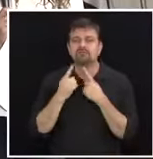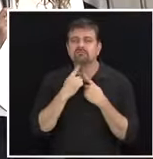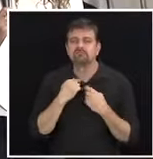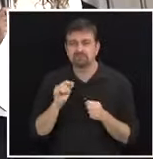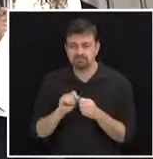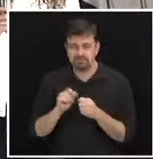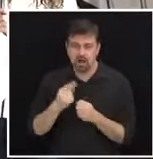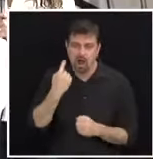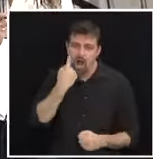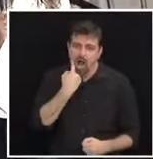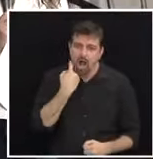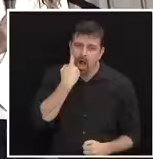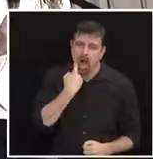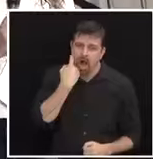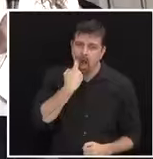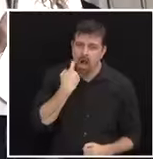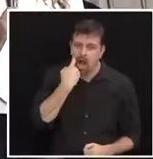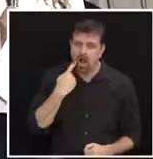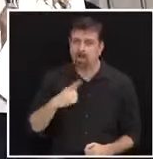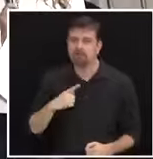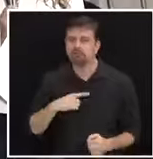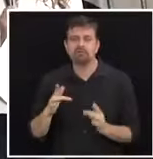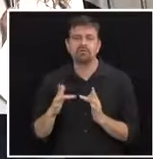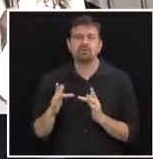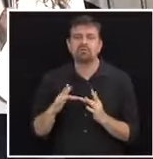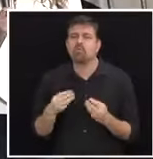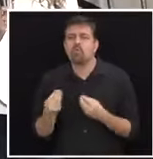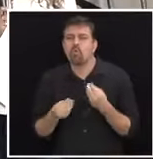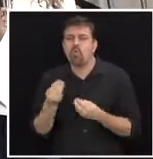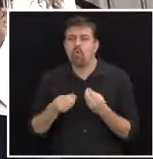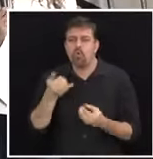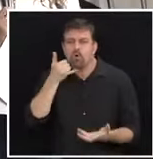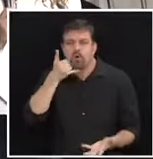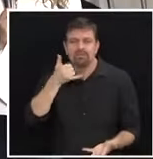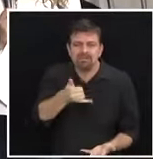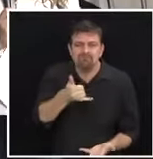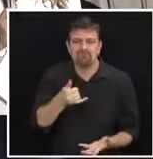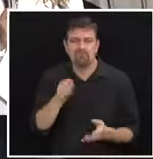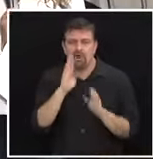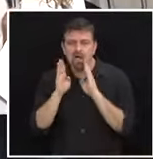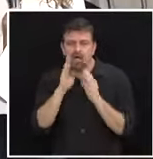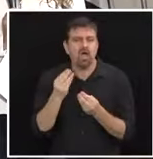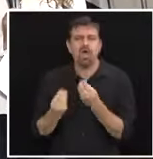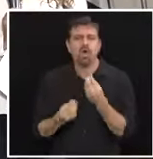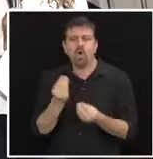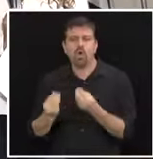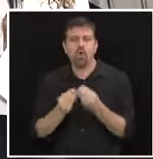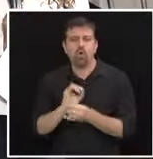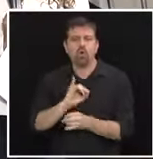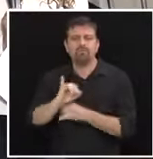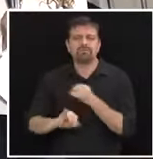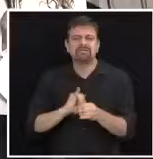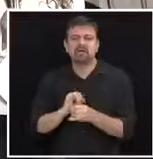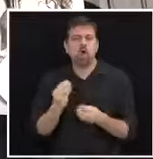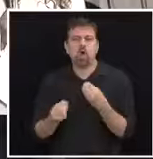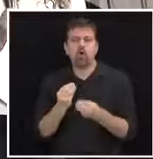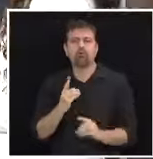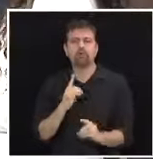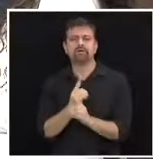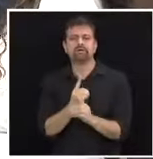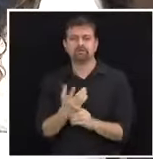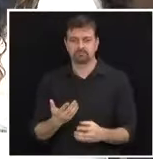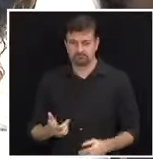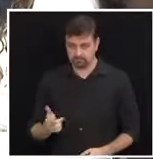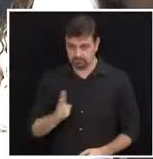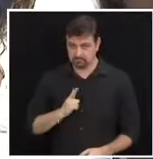exame, existe algum contato que eles podem ter com vocês para poder fazer o exame? Como faz para achar vocês? Bom, a